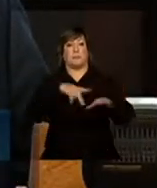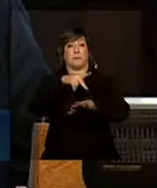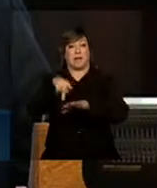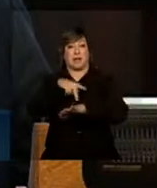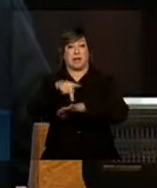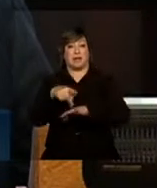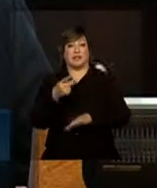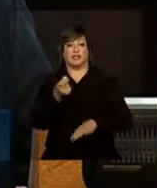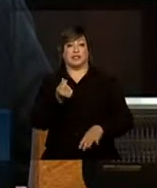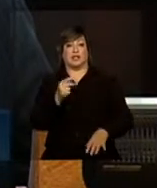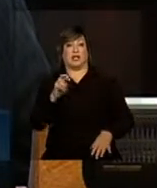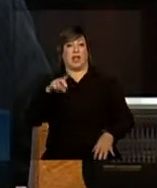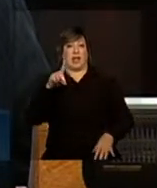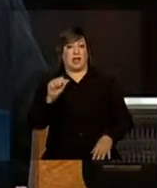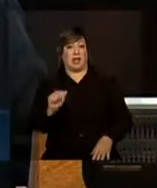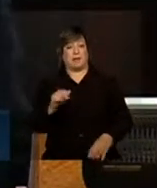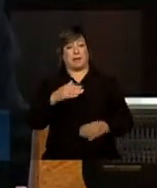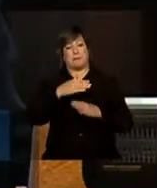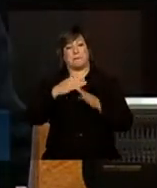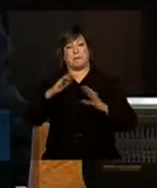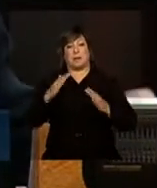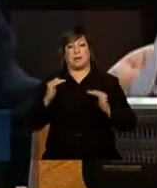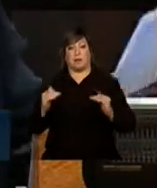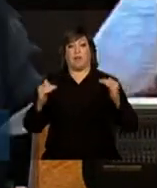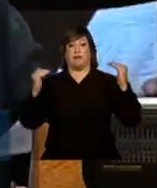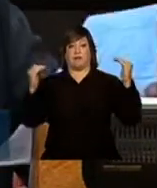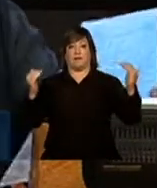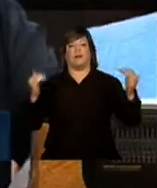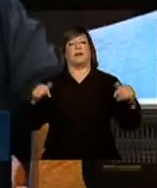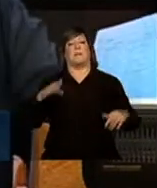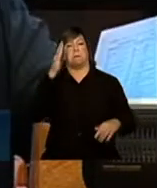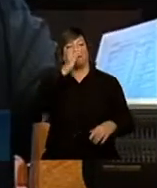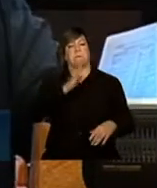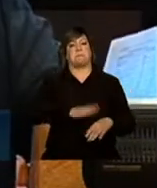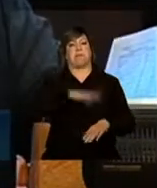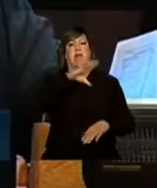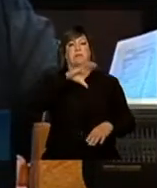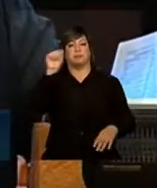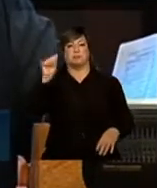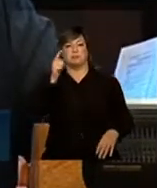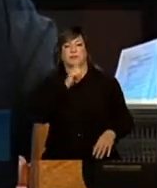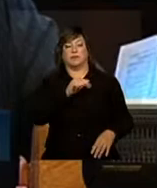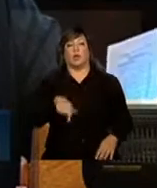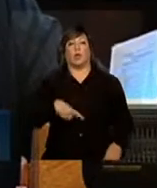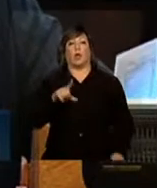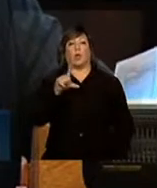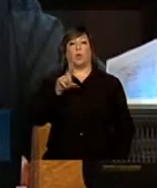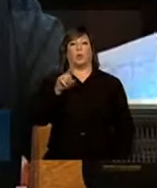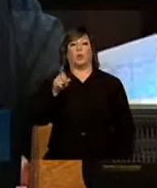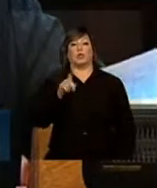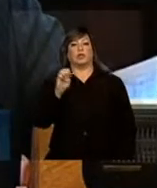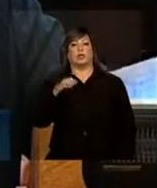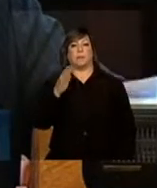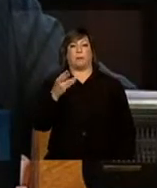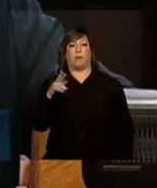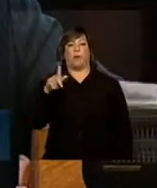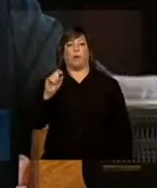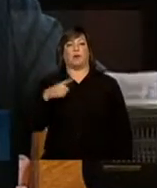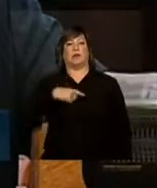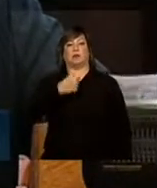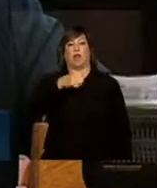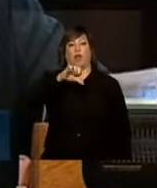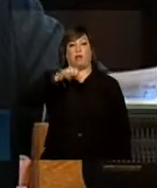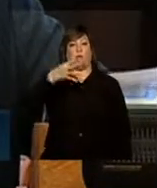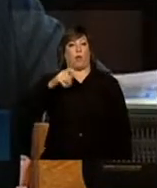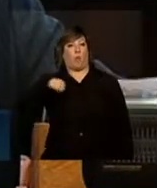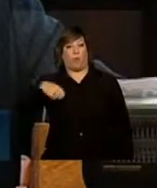renda média elevada. Está vendo aqui o quadro, Luxemburgo, que está em primeiro lugar, né, no número 194,